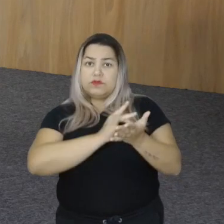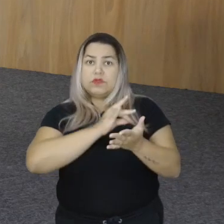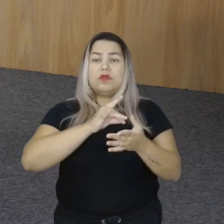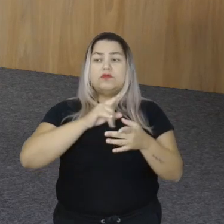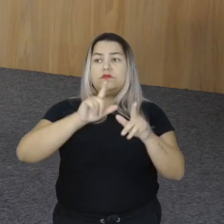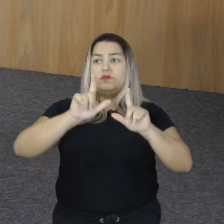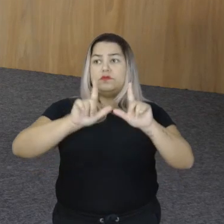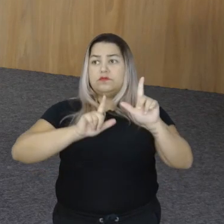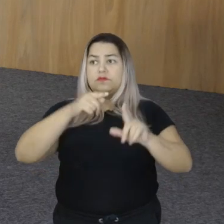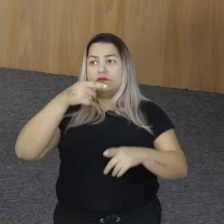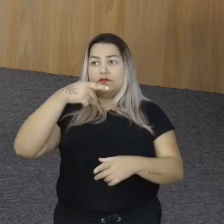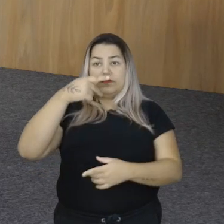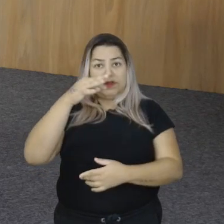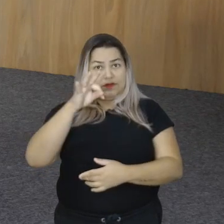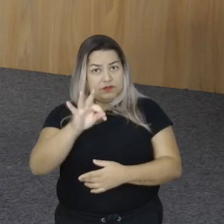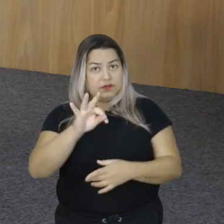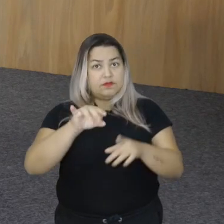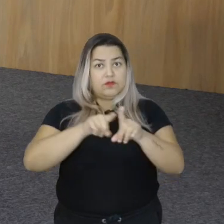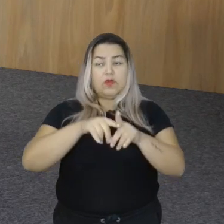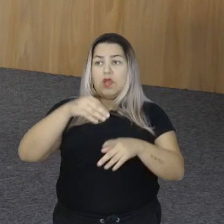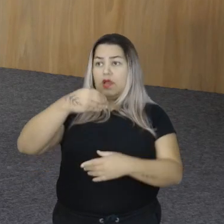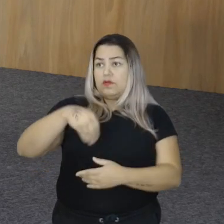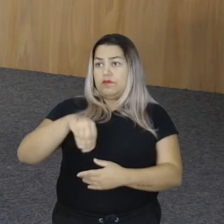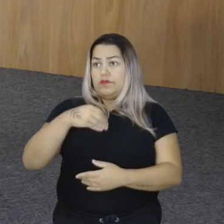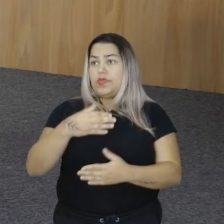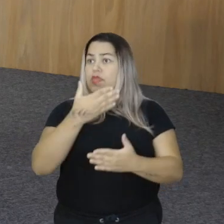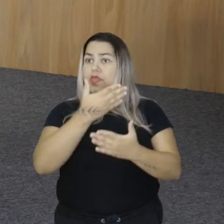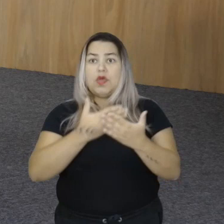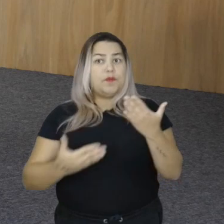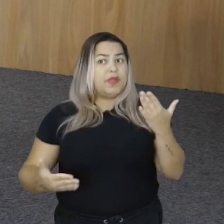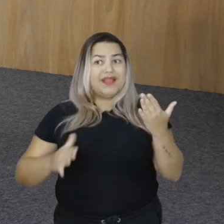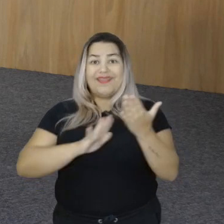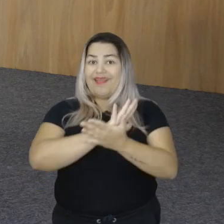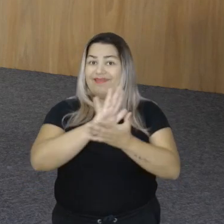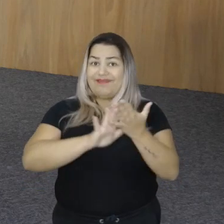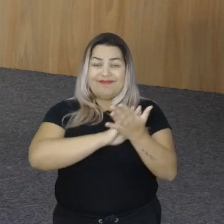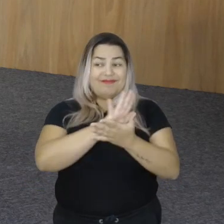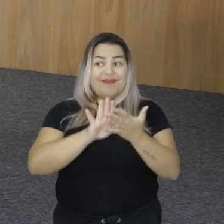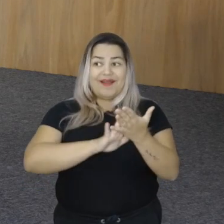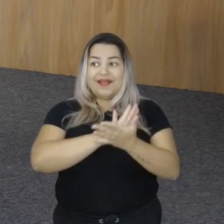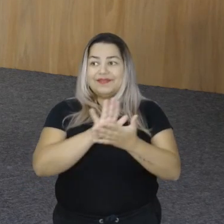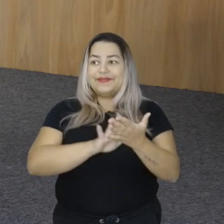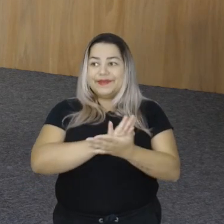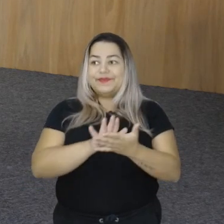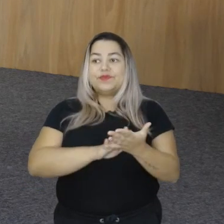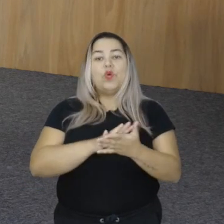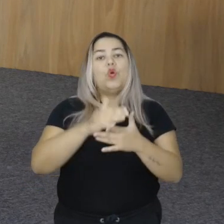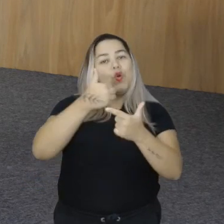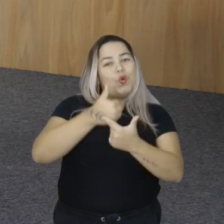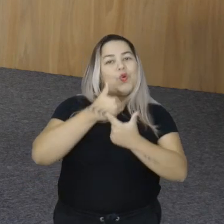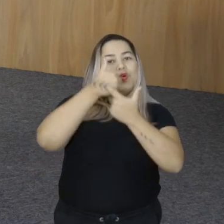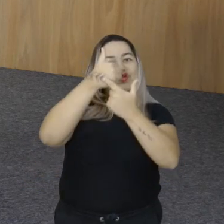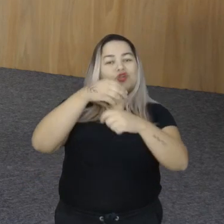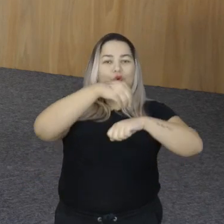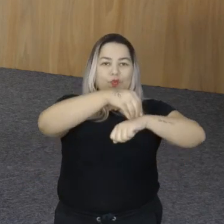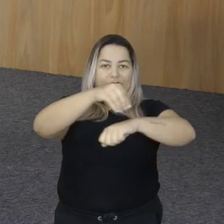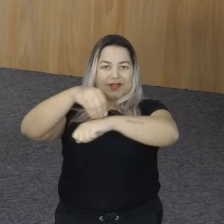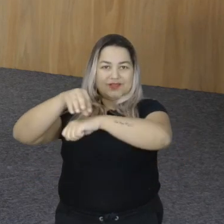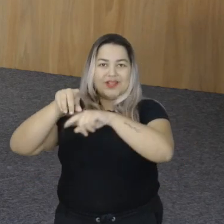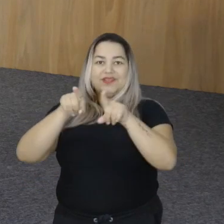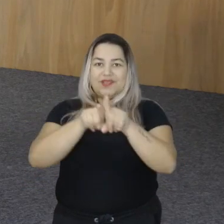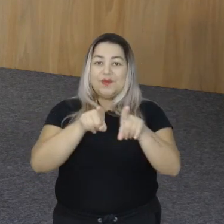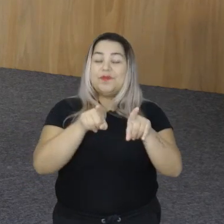TV PT, ativar o sininho de notificações para você não perder nenhuma das nossas transmissões, curtir e compartilhar